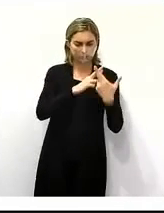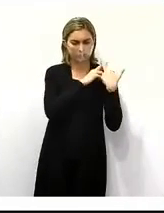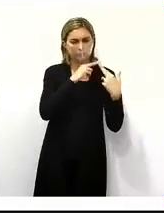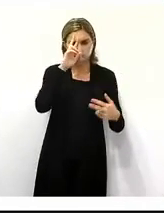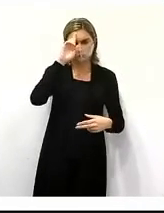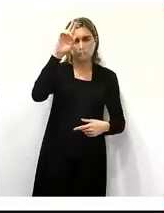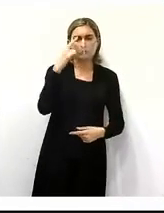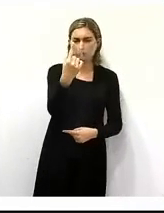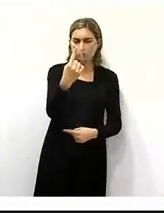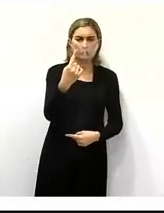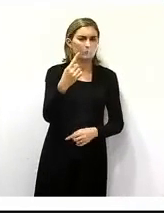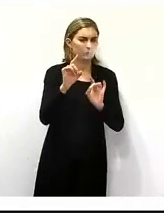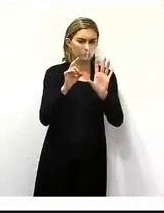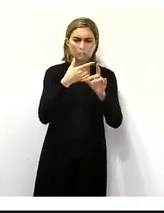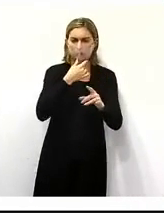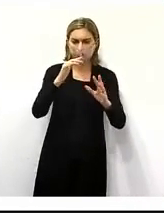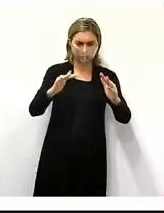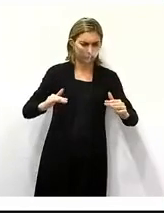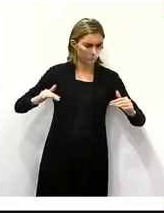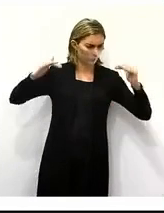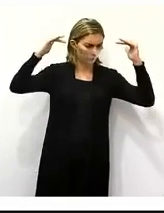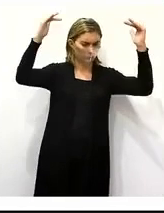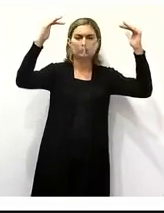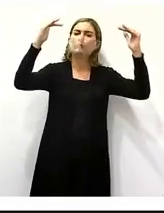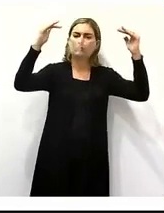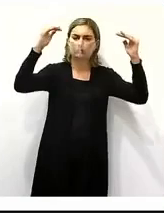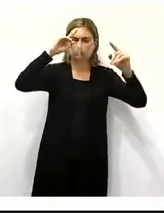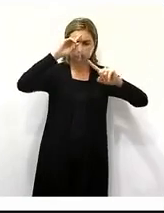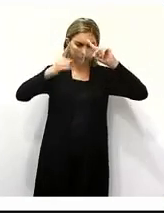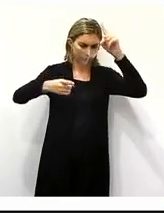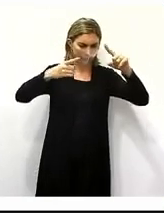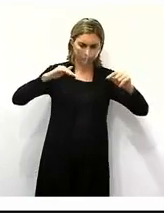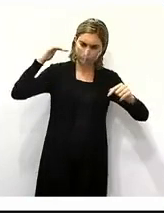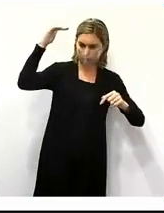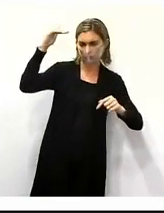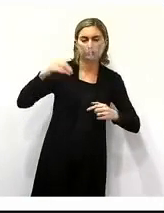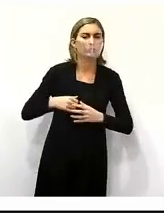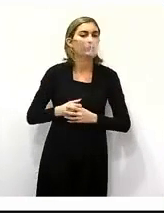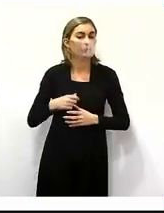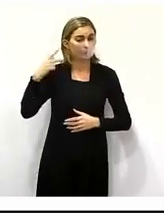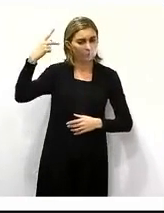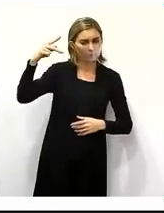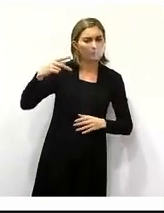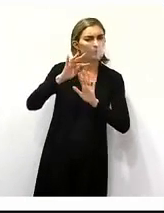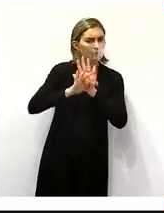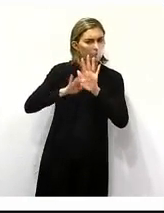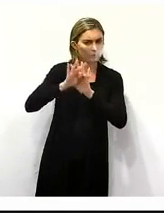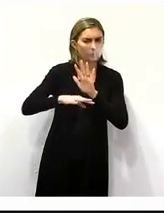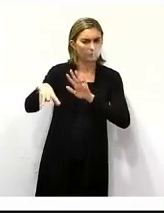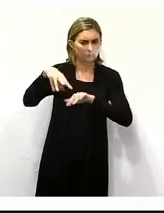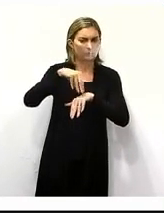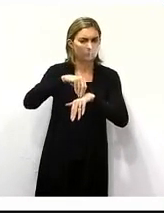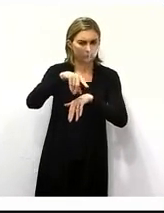um só dos homens que detém o poder inquestionável, o soberano. Esse texto foi tirado dessa fonte que